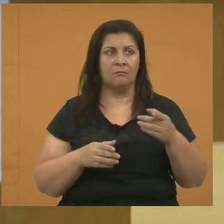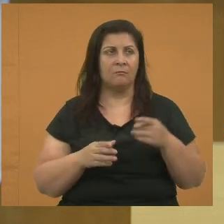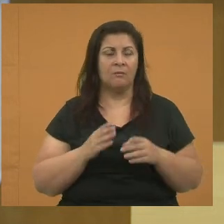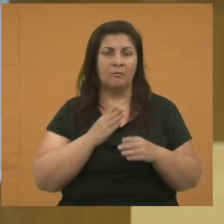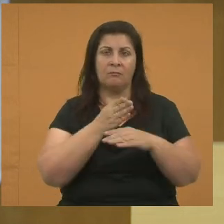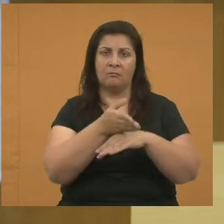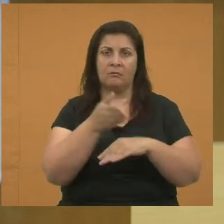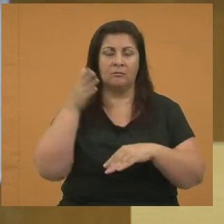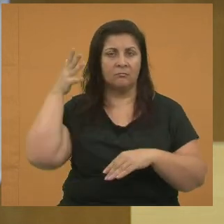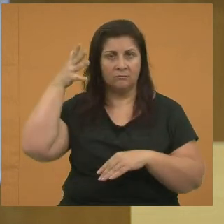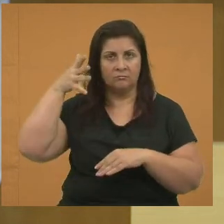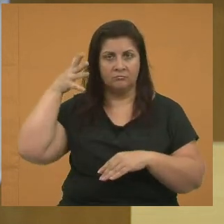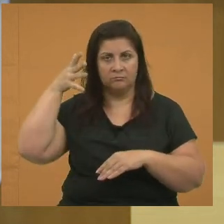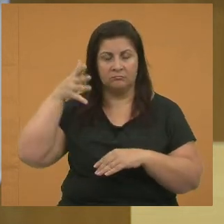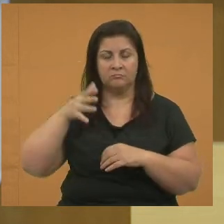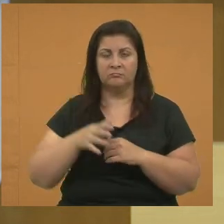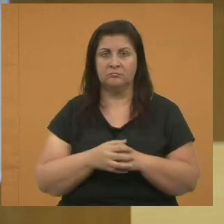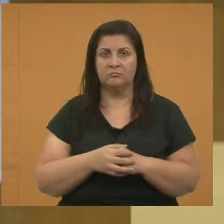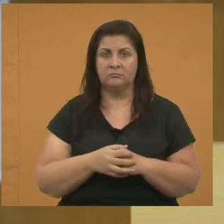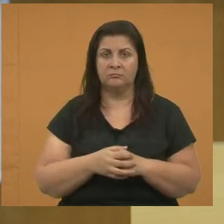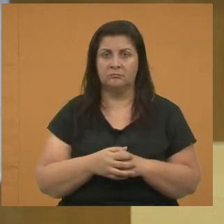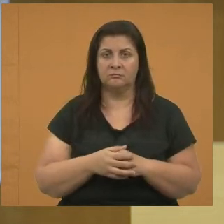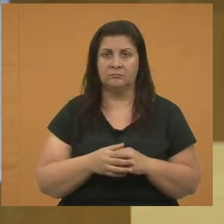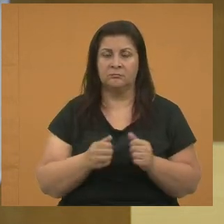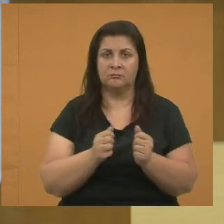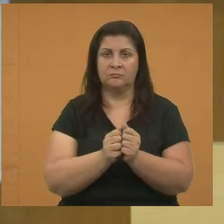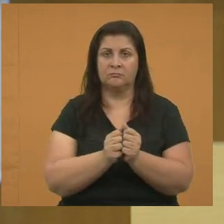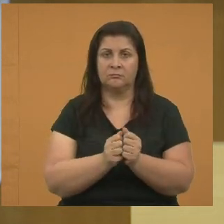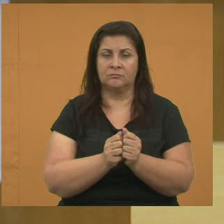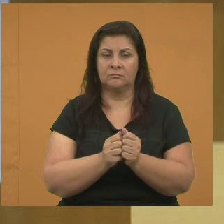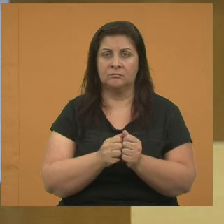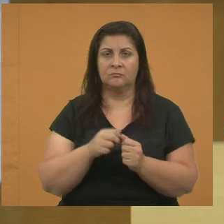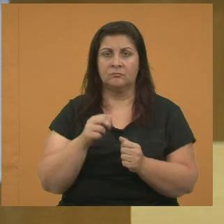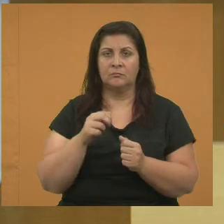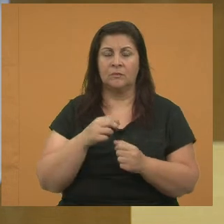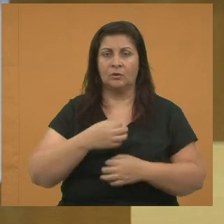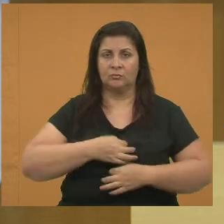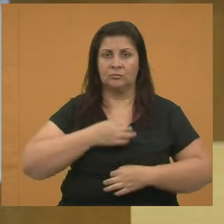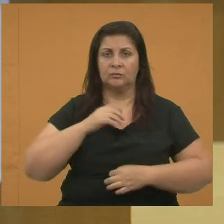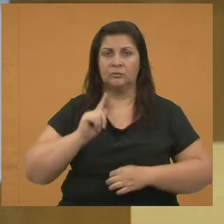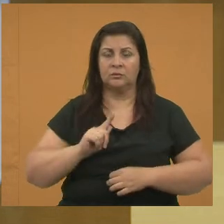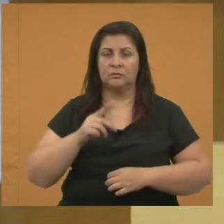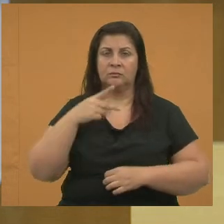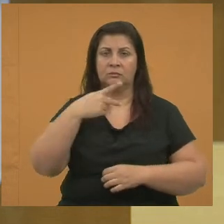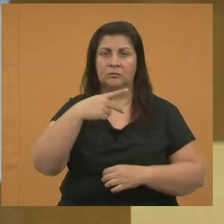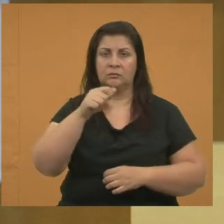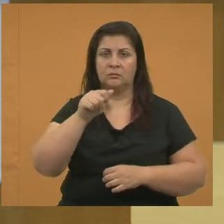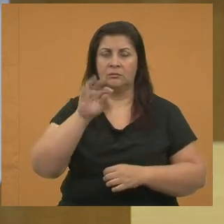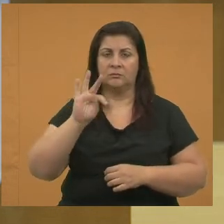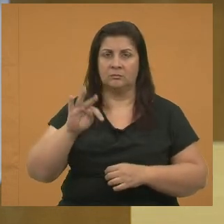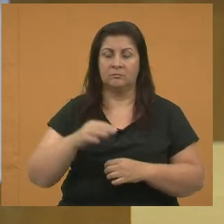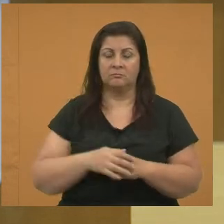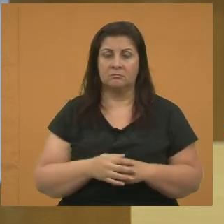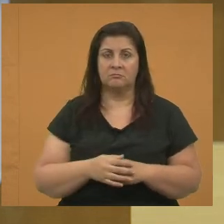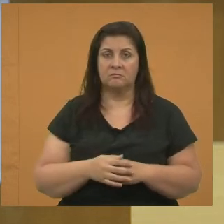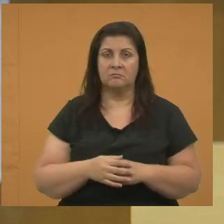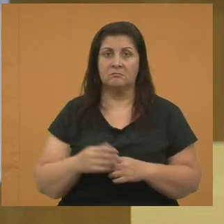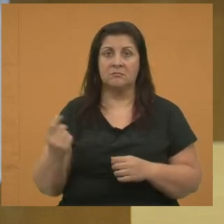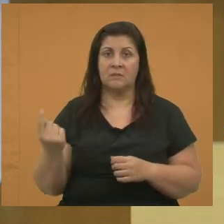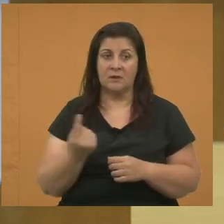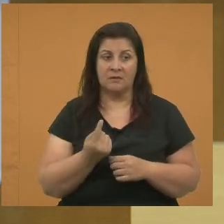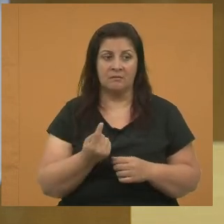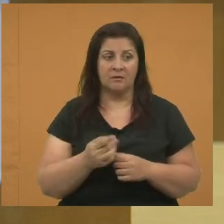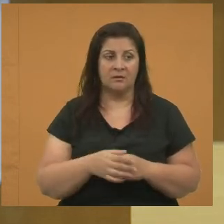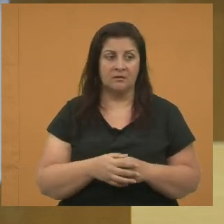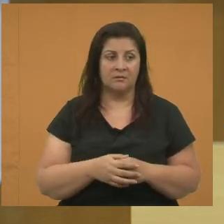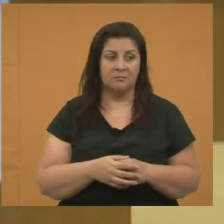lá o gestor do pátio, o Leandro, ele ainda comentou assim, e aí vem uma força para o SEJA, que só